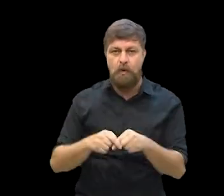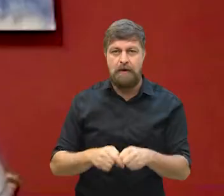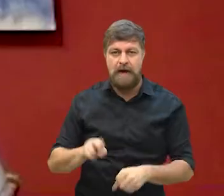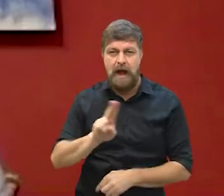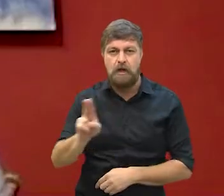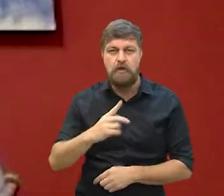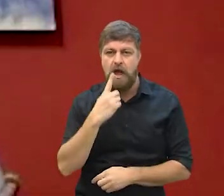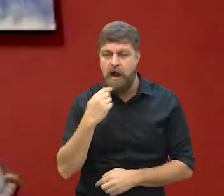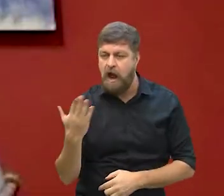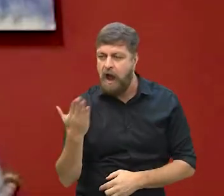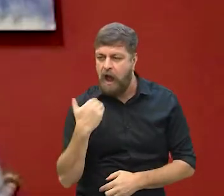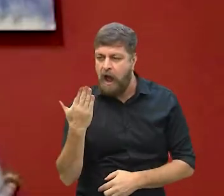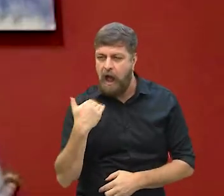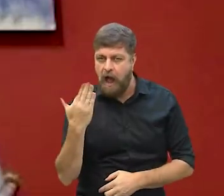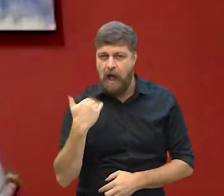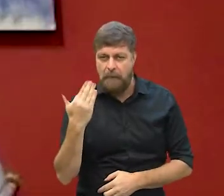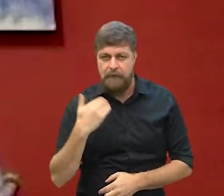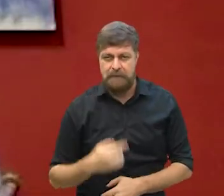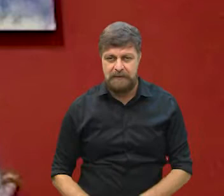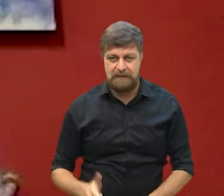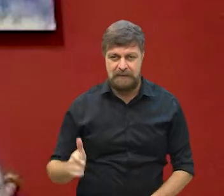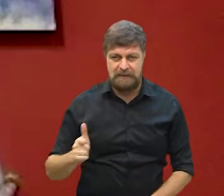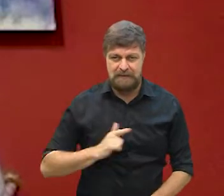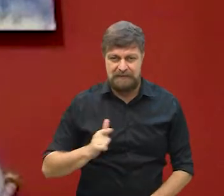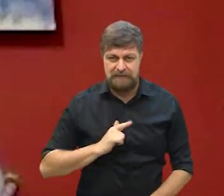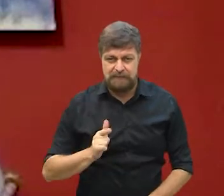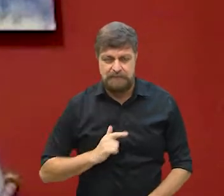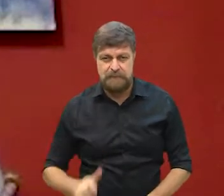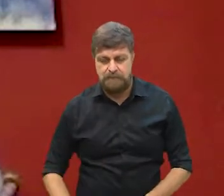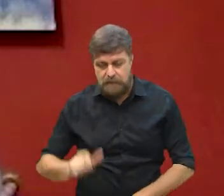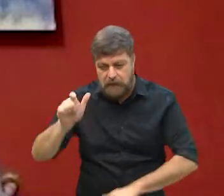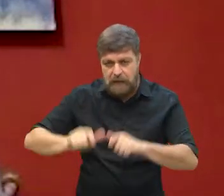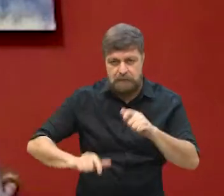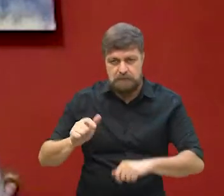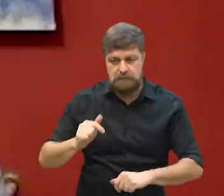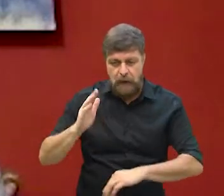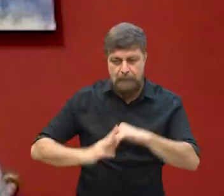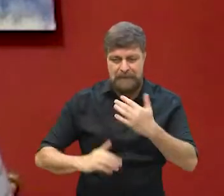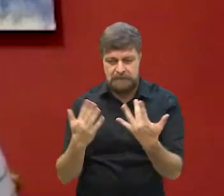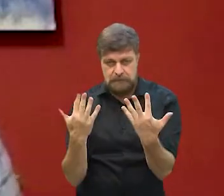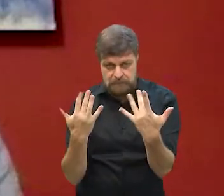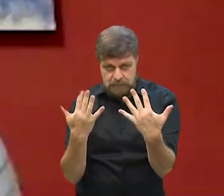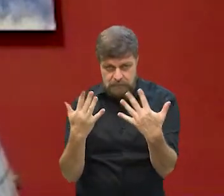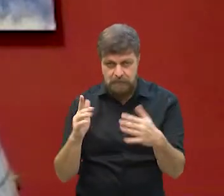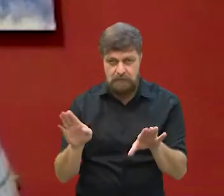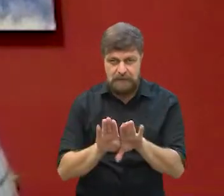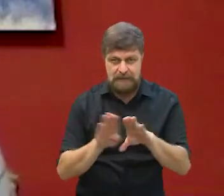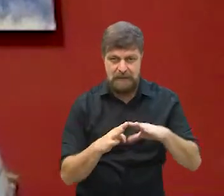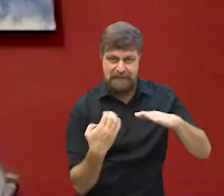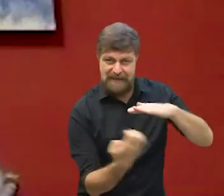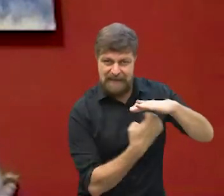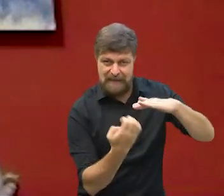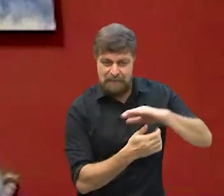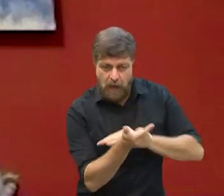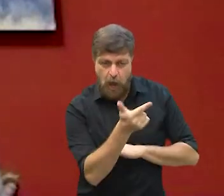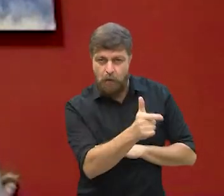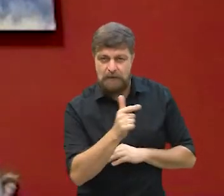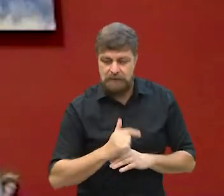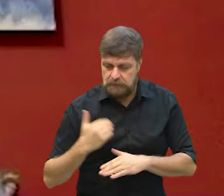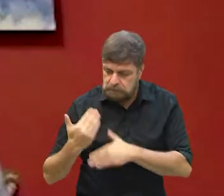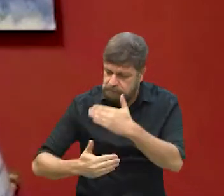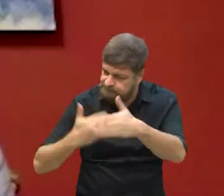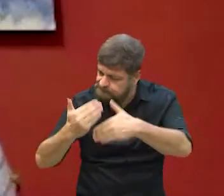Pimenta, para esse pessoal poder manipular com o máximo de condição possível, não só para a gente, mas para outras indústrias também, tá certo?